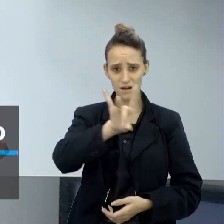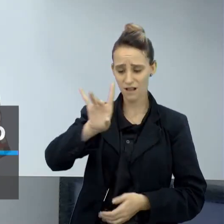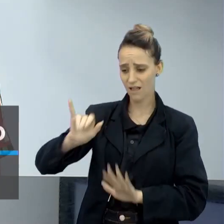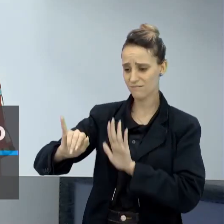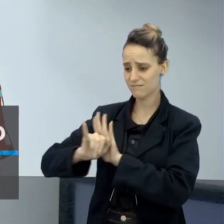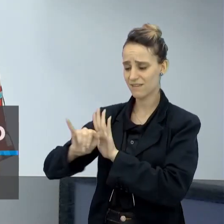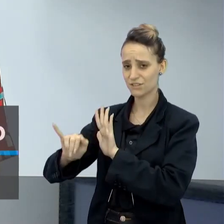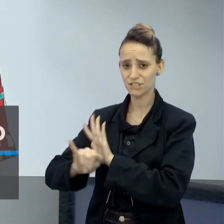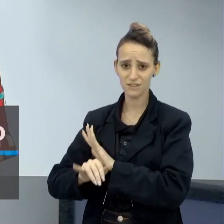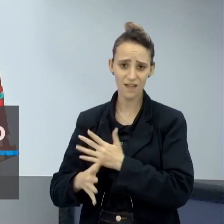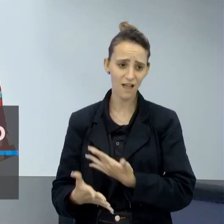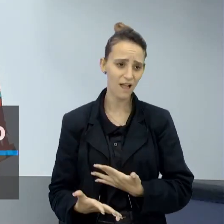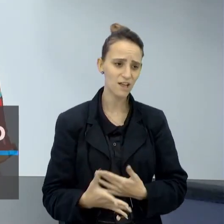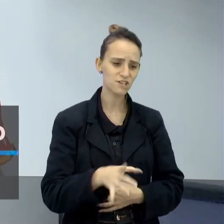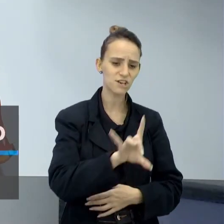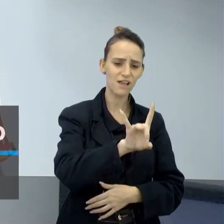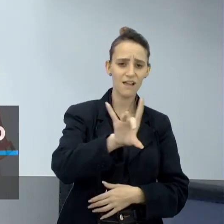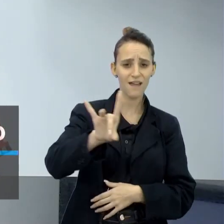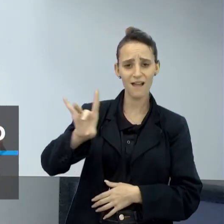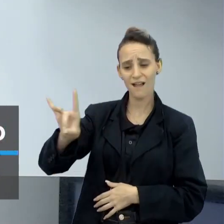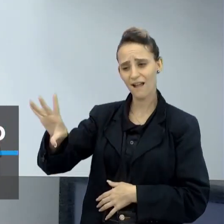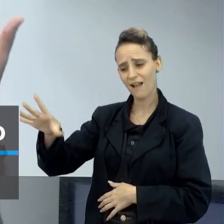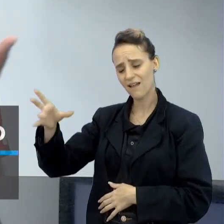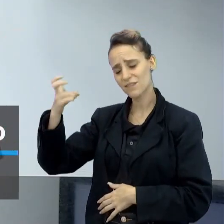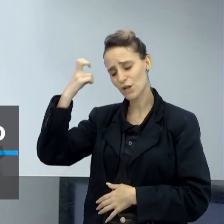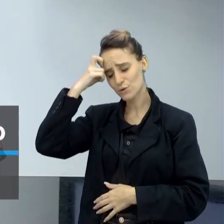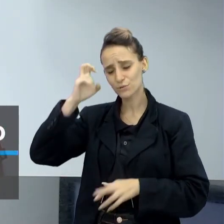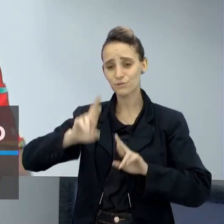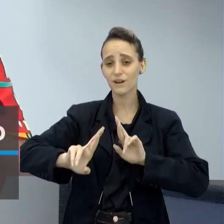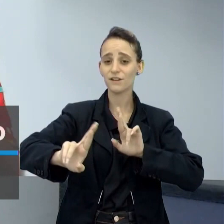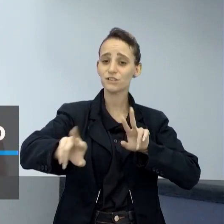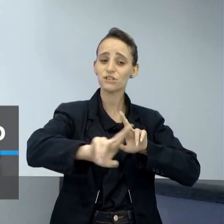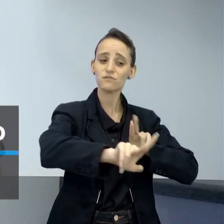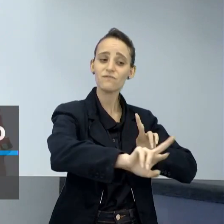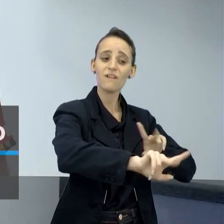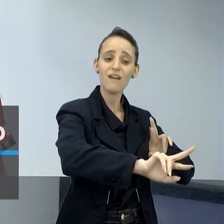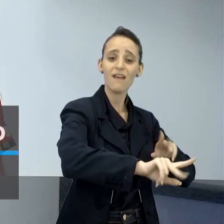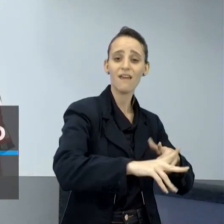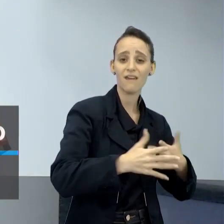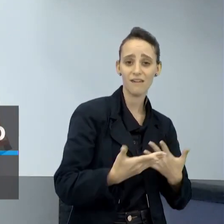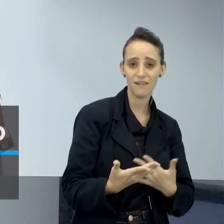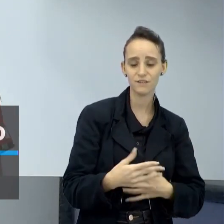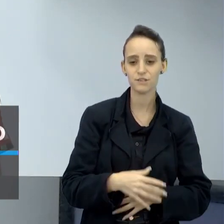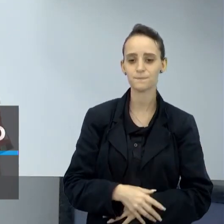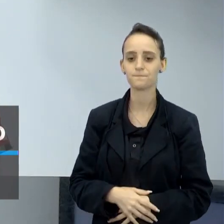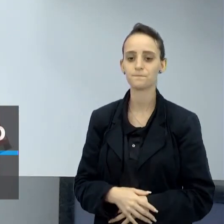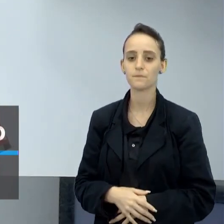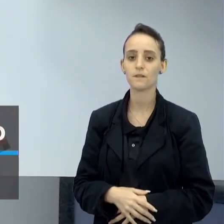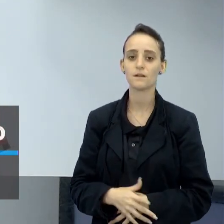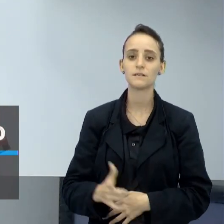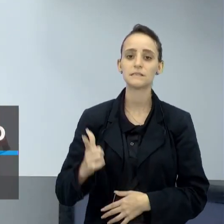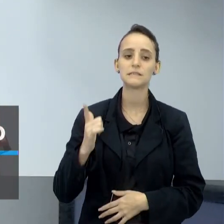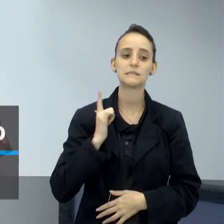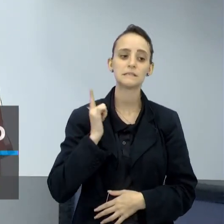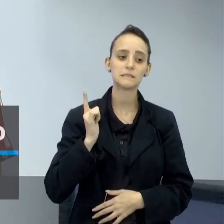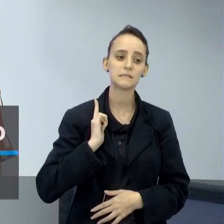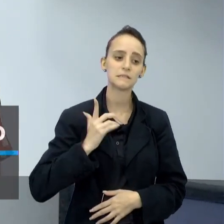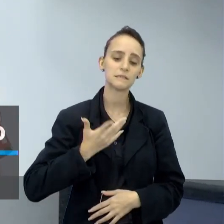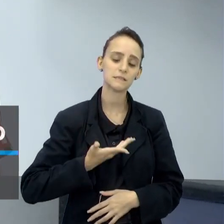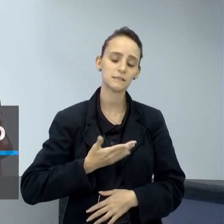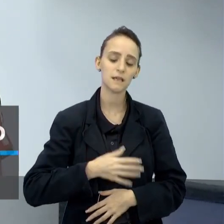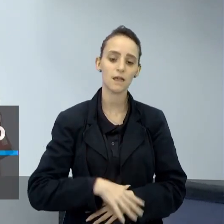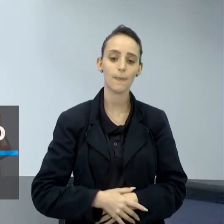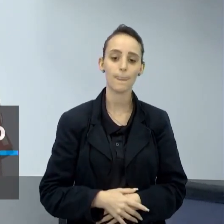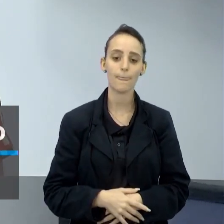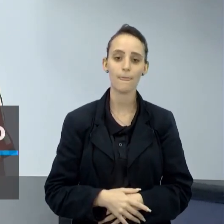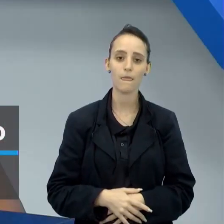cultura, respeitando, às vezes se desmerece, ou até a gente deixa de perceber a questão que existe com a questão da